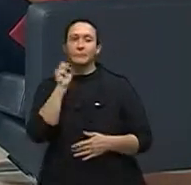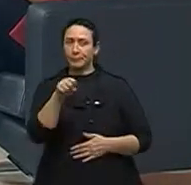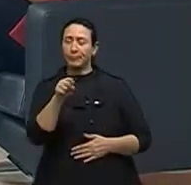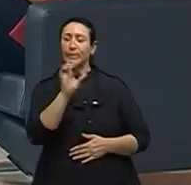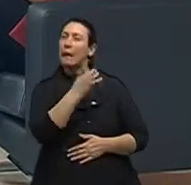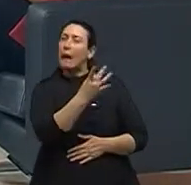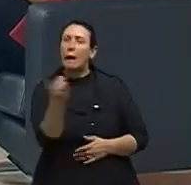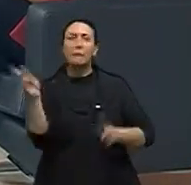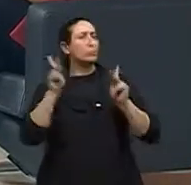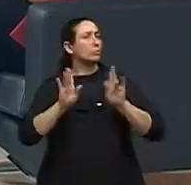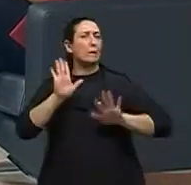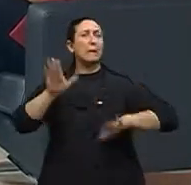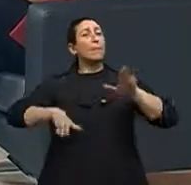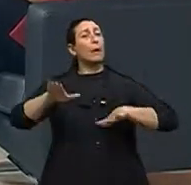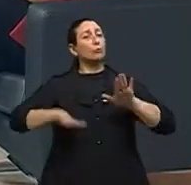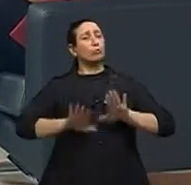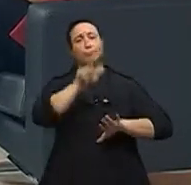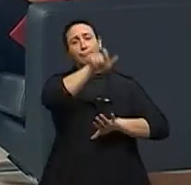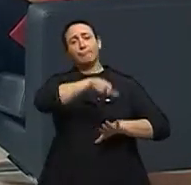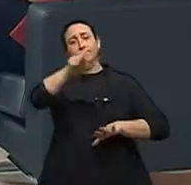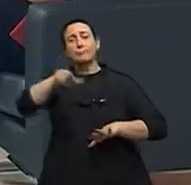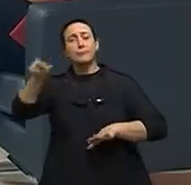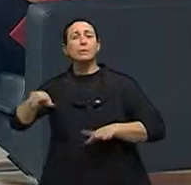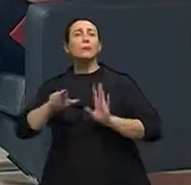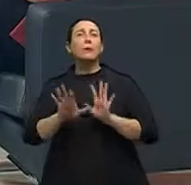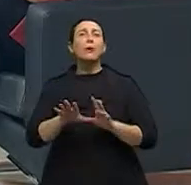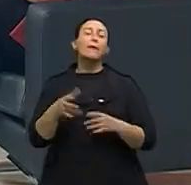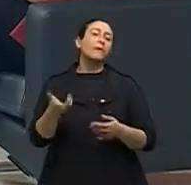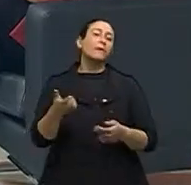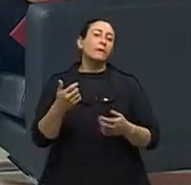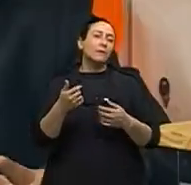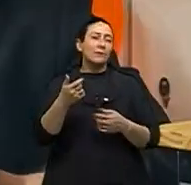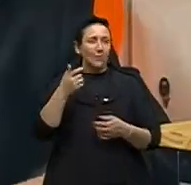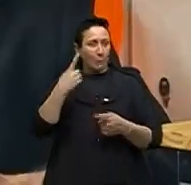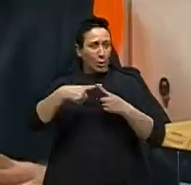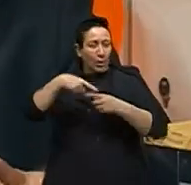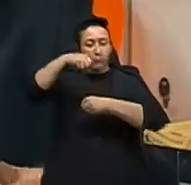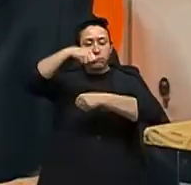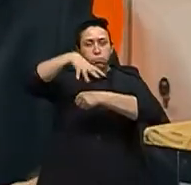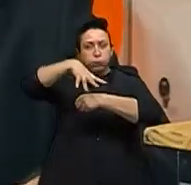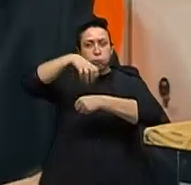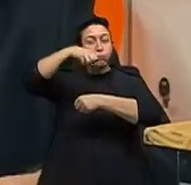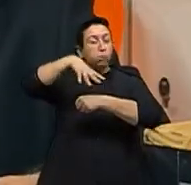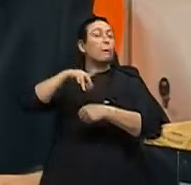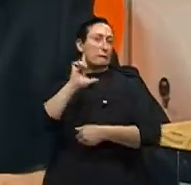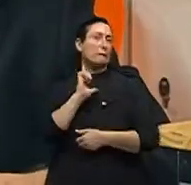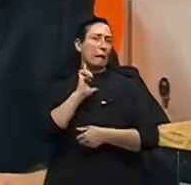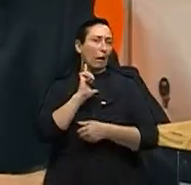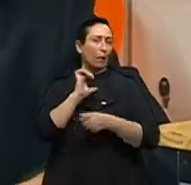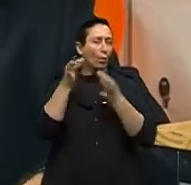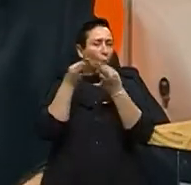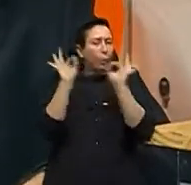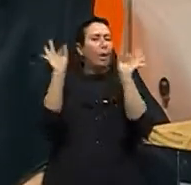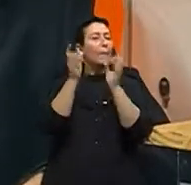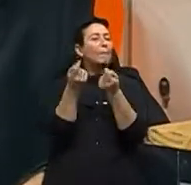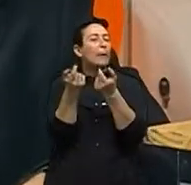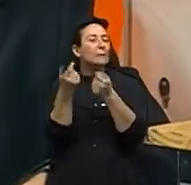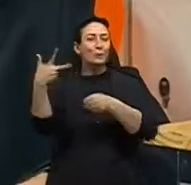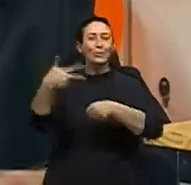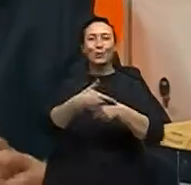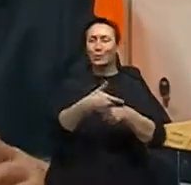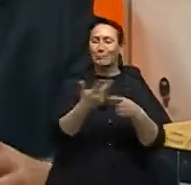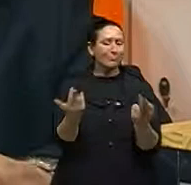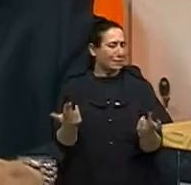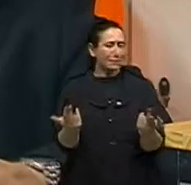caso e a radioterapia ela como havia dito ela tem índices de cura parecidos com a cirurgia